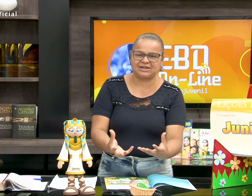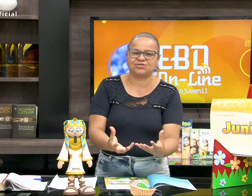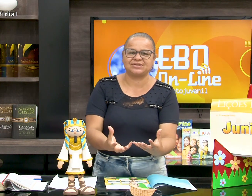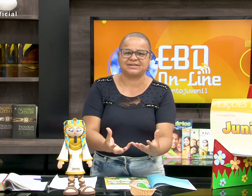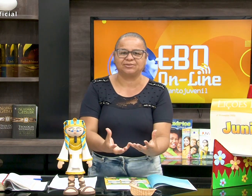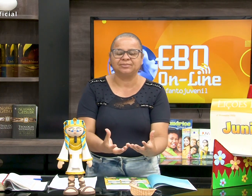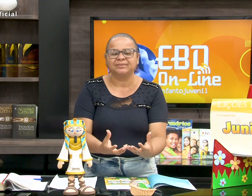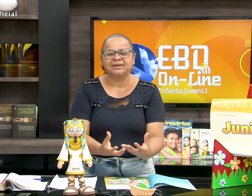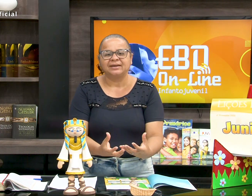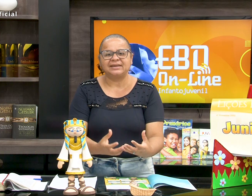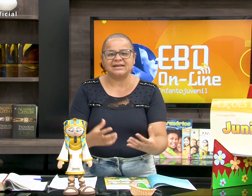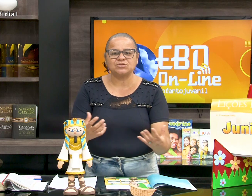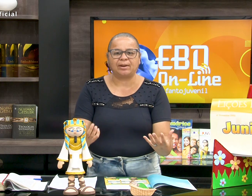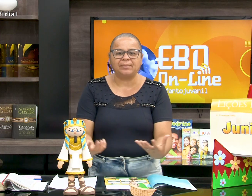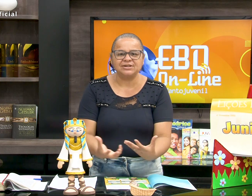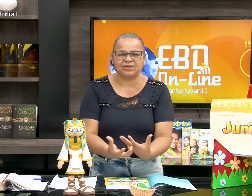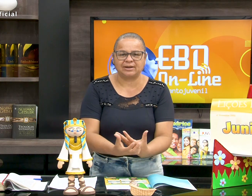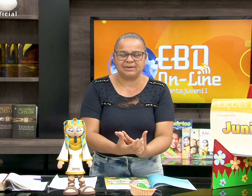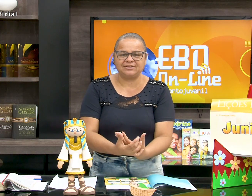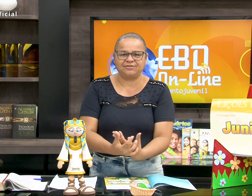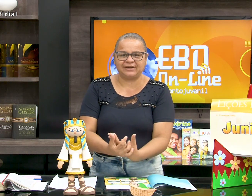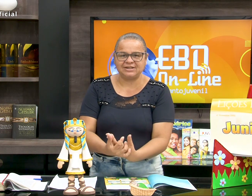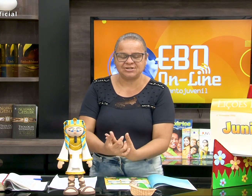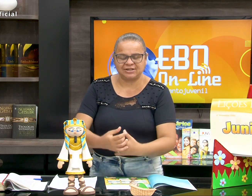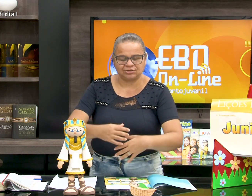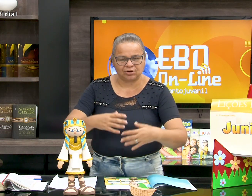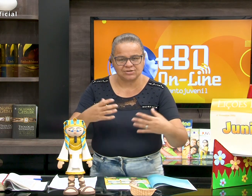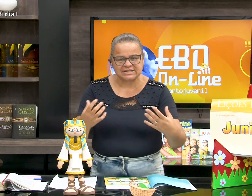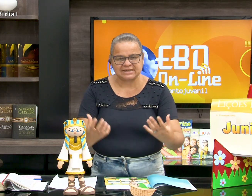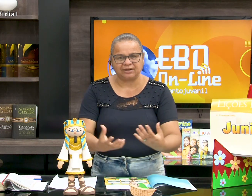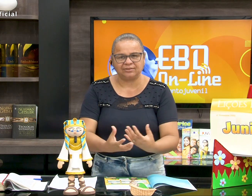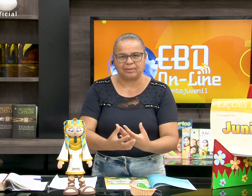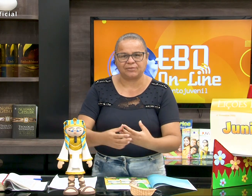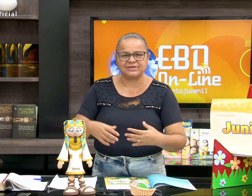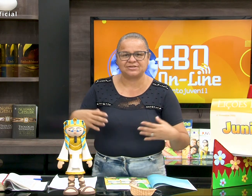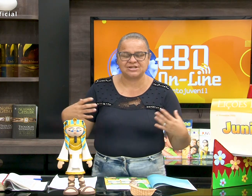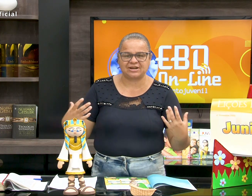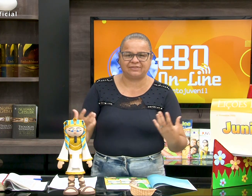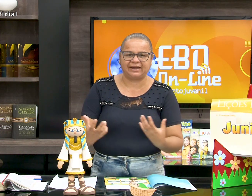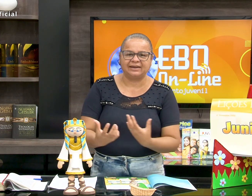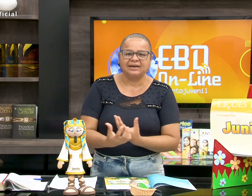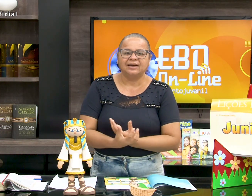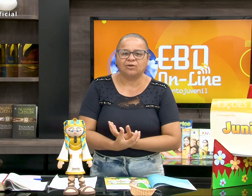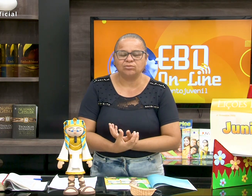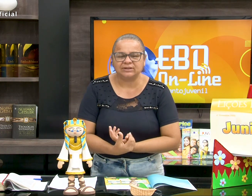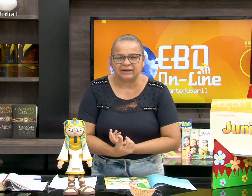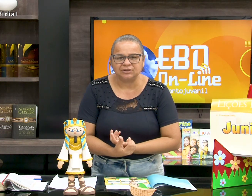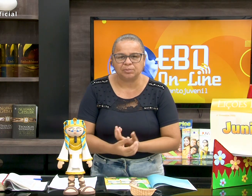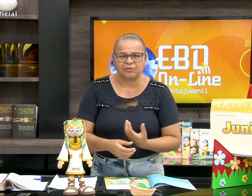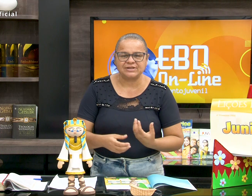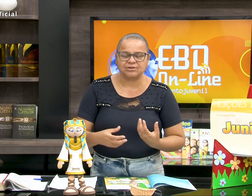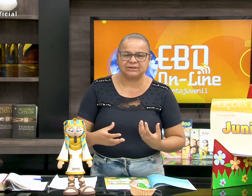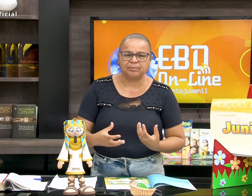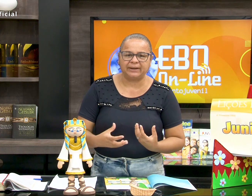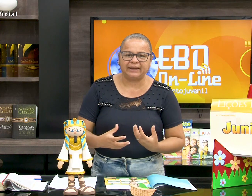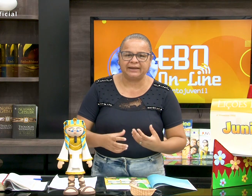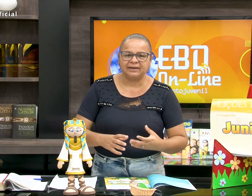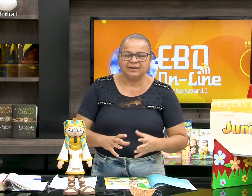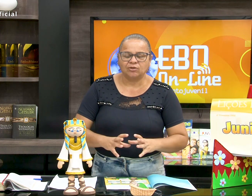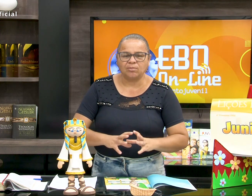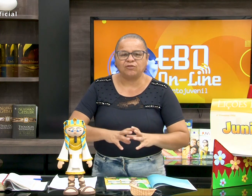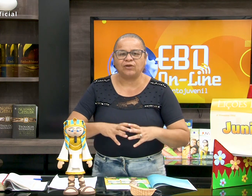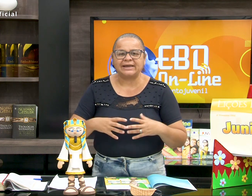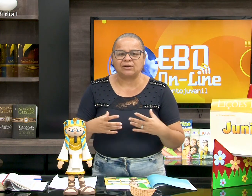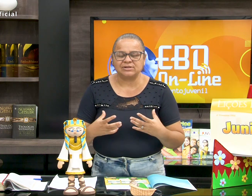o cestozinho que a sua mãe Joquebede fez de introdução. A professora já vai contando, o professor